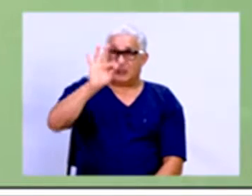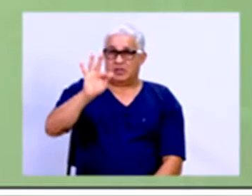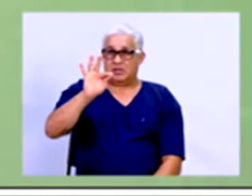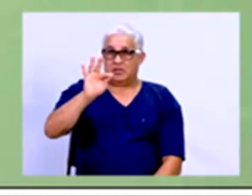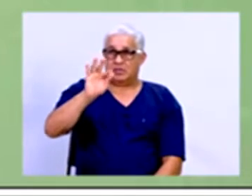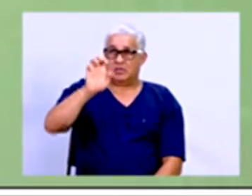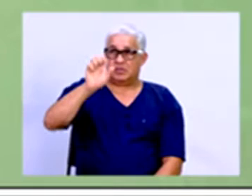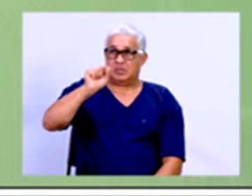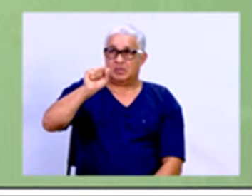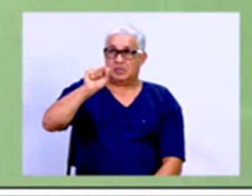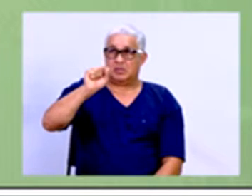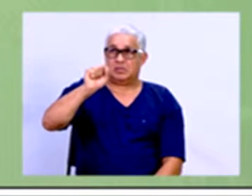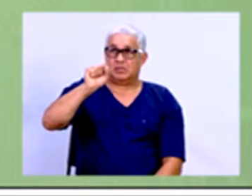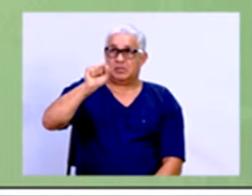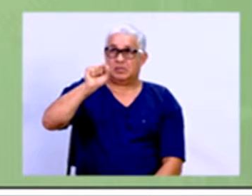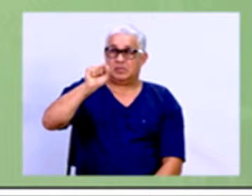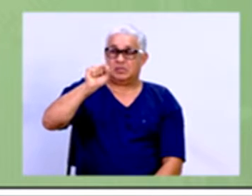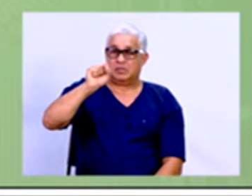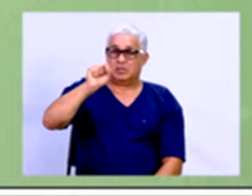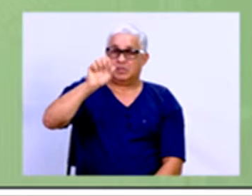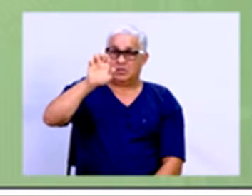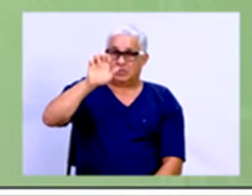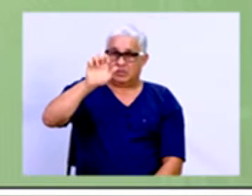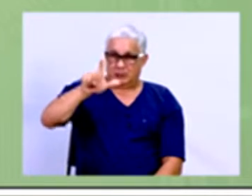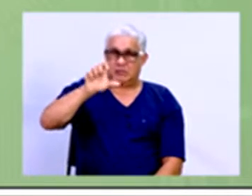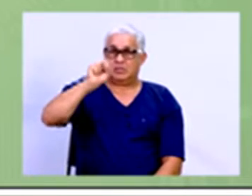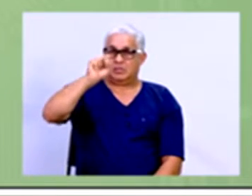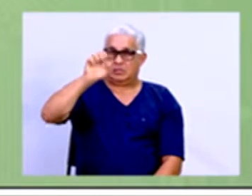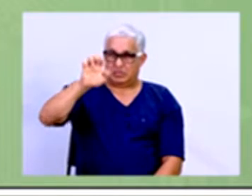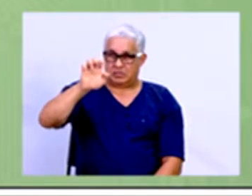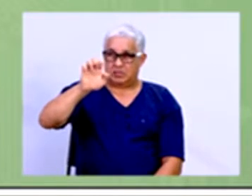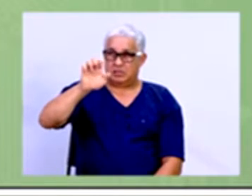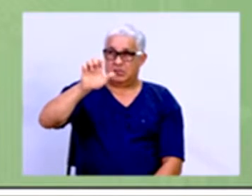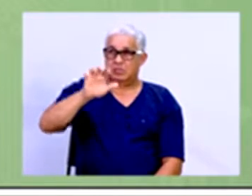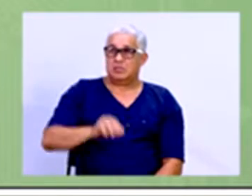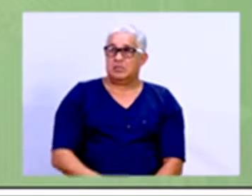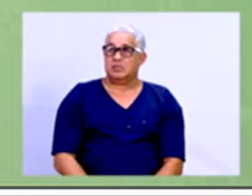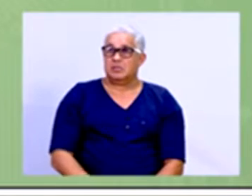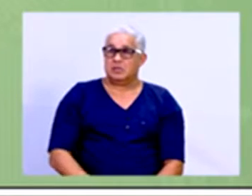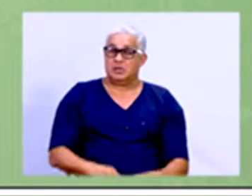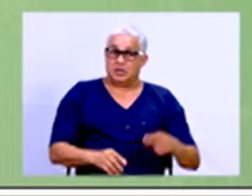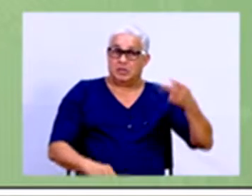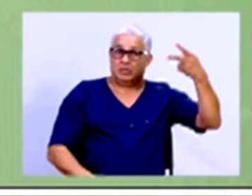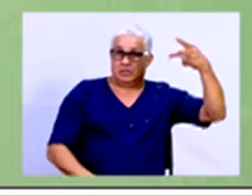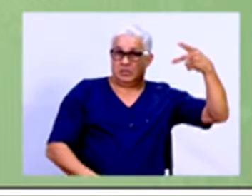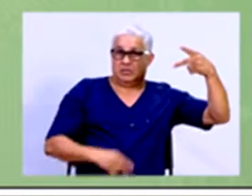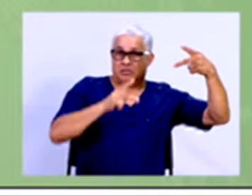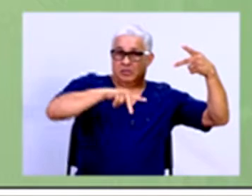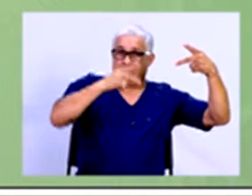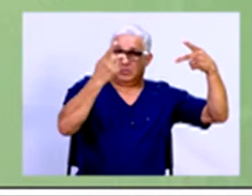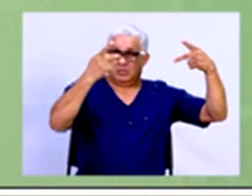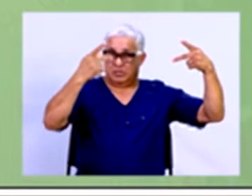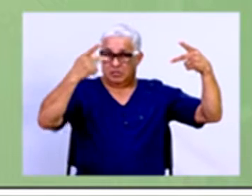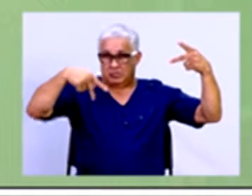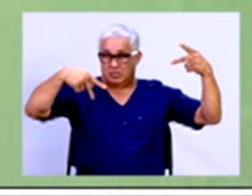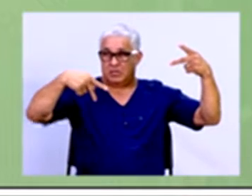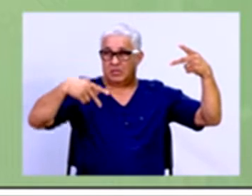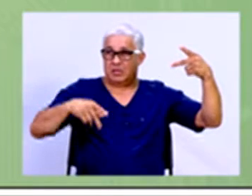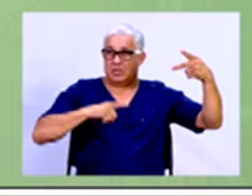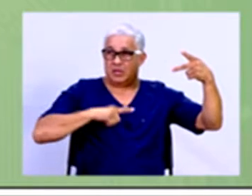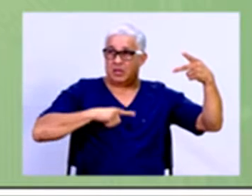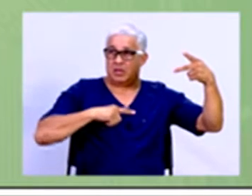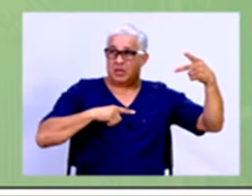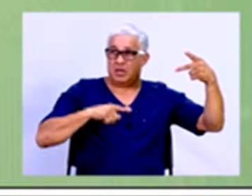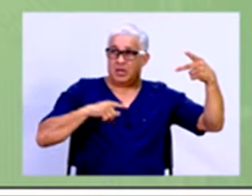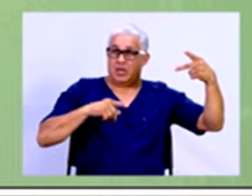nós temos aqui os delimitadores PHP, certo? Nós temos uma declaração de 3